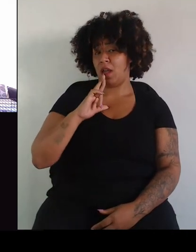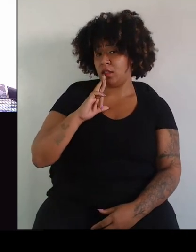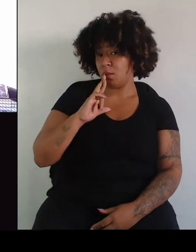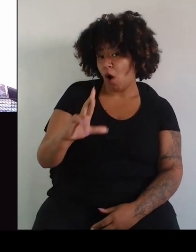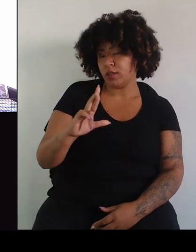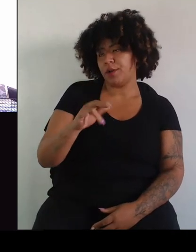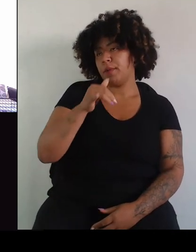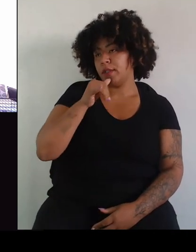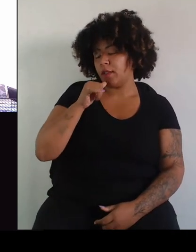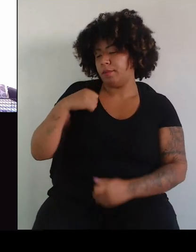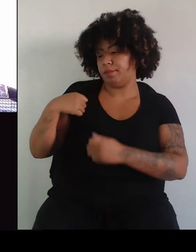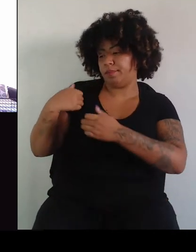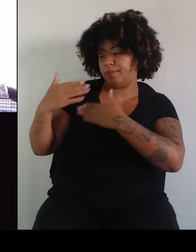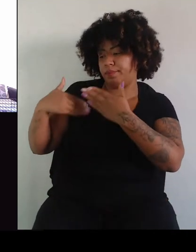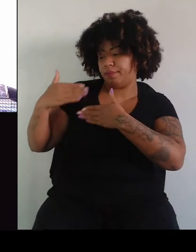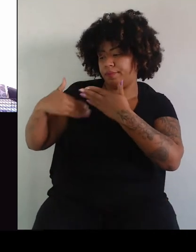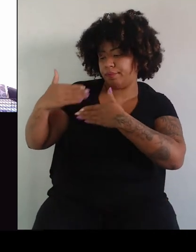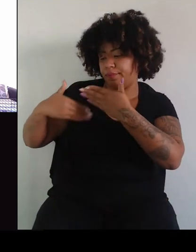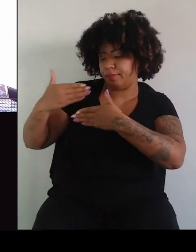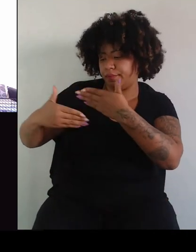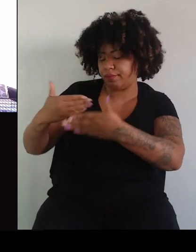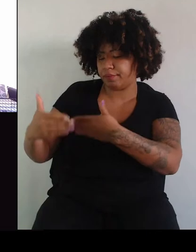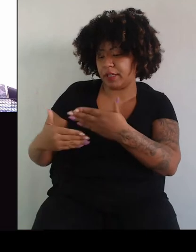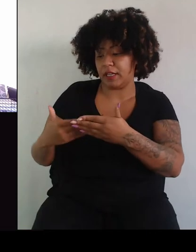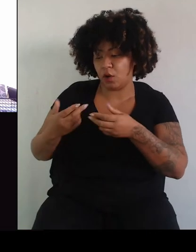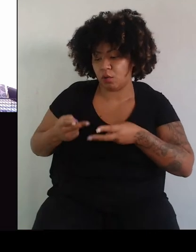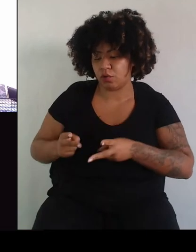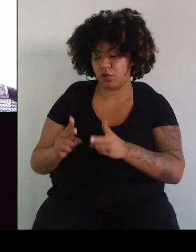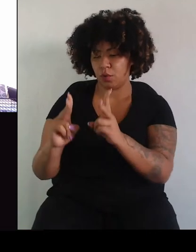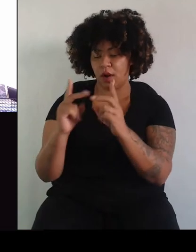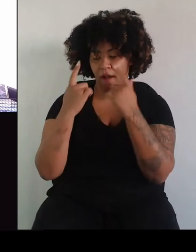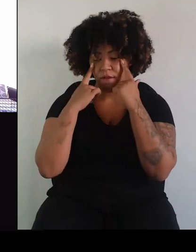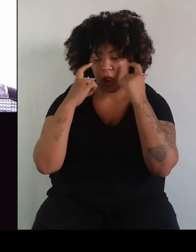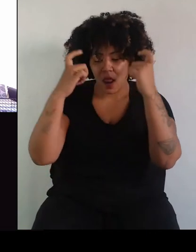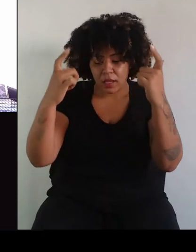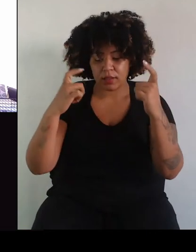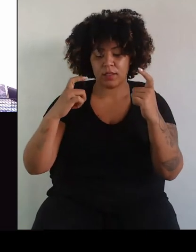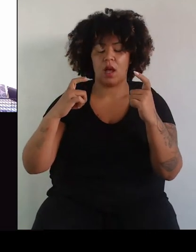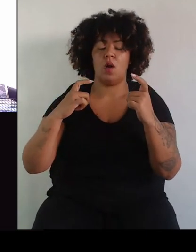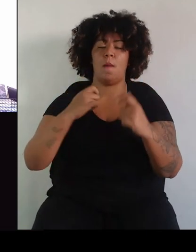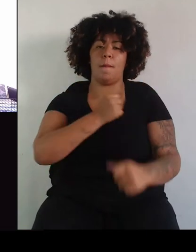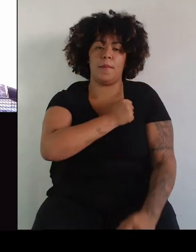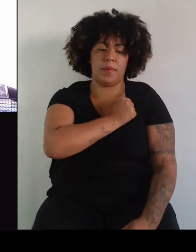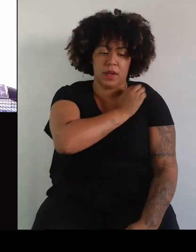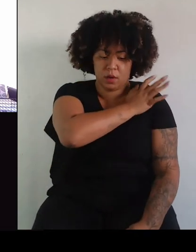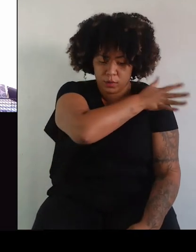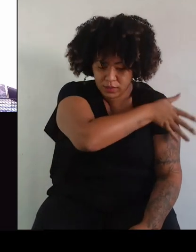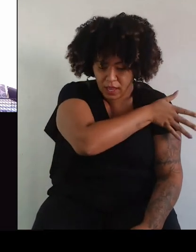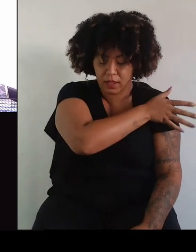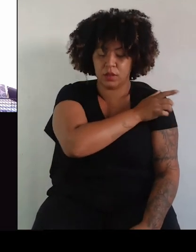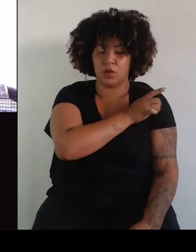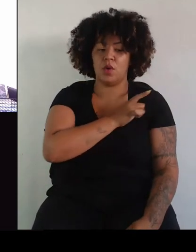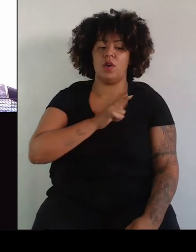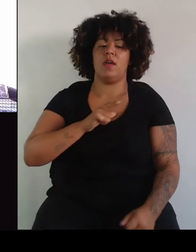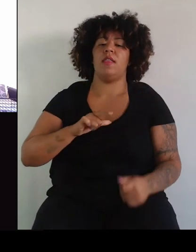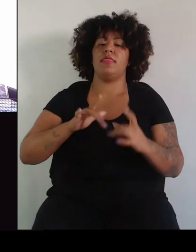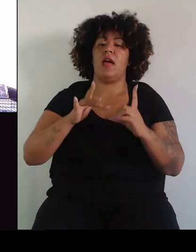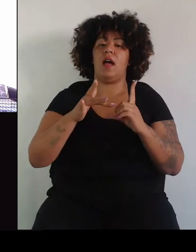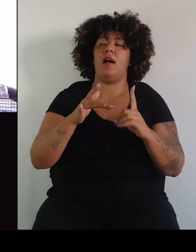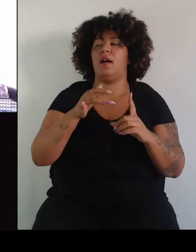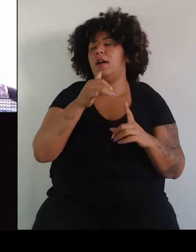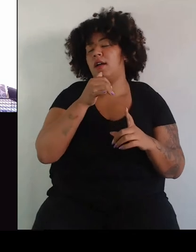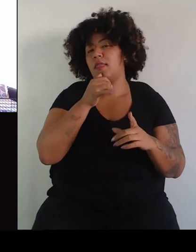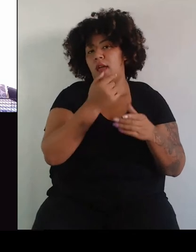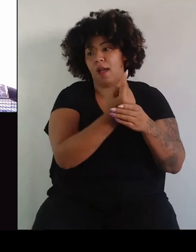a violência dos preconceitos da exclusão da opacidade sobre